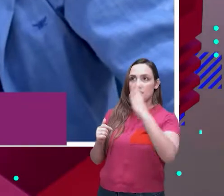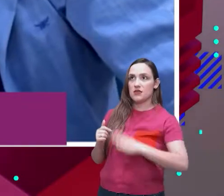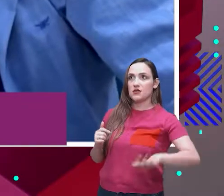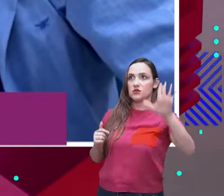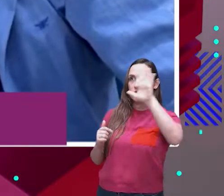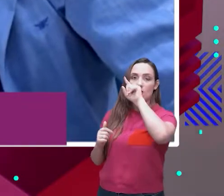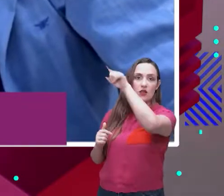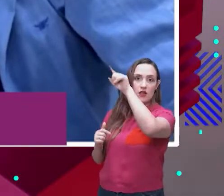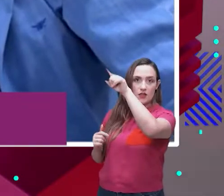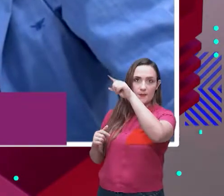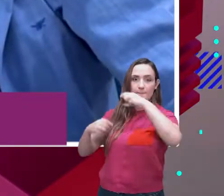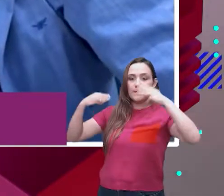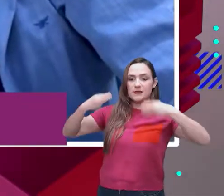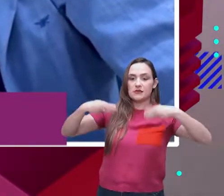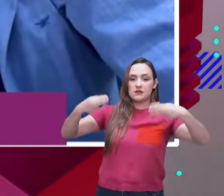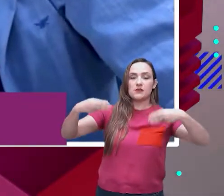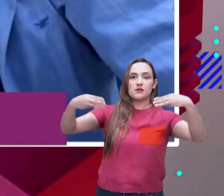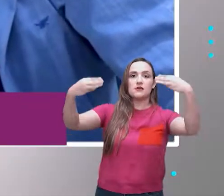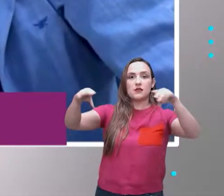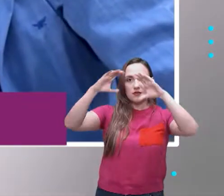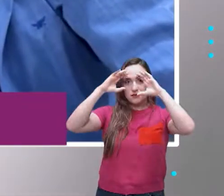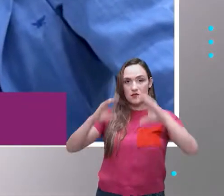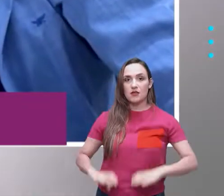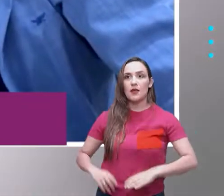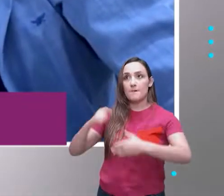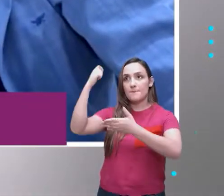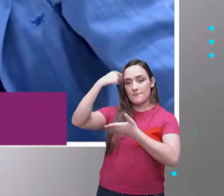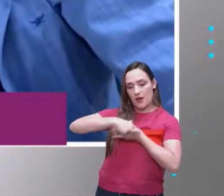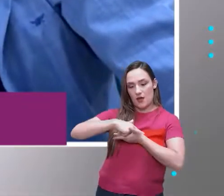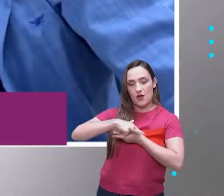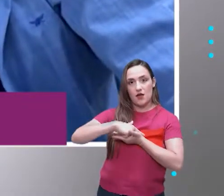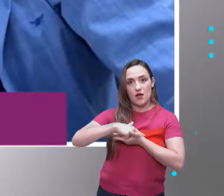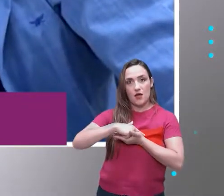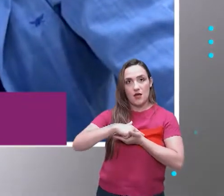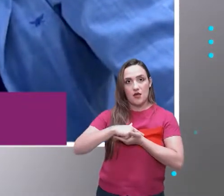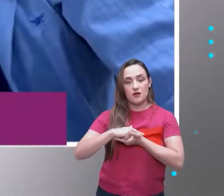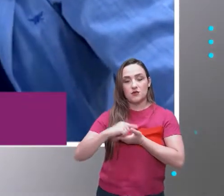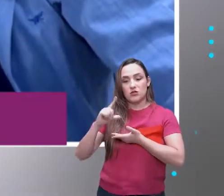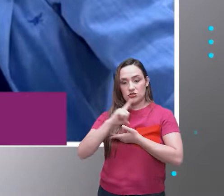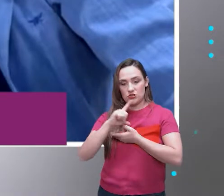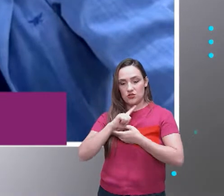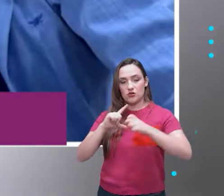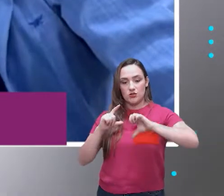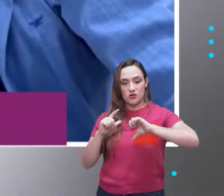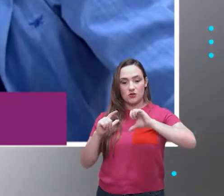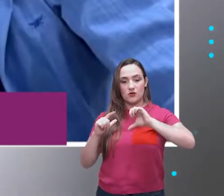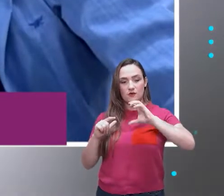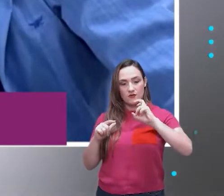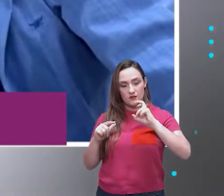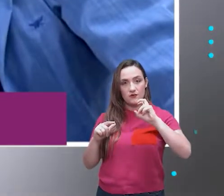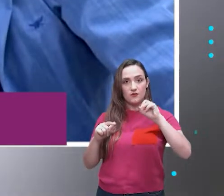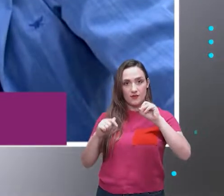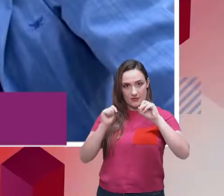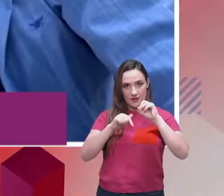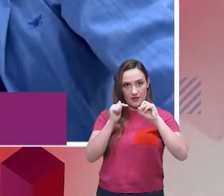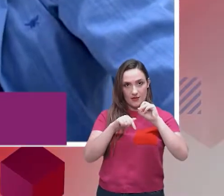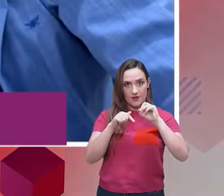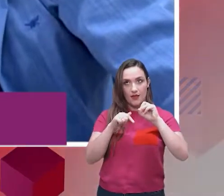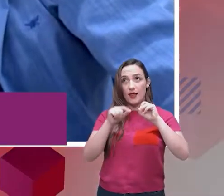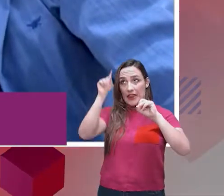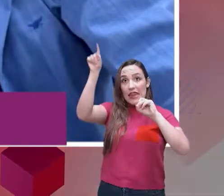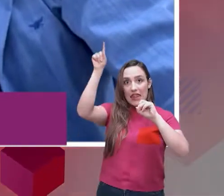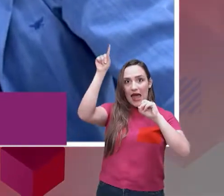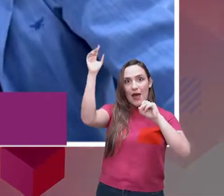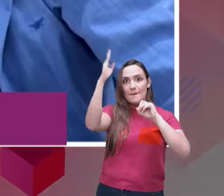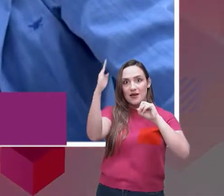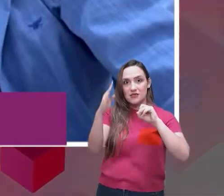agora é o Ministério da Cidadania, ele era proibido de receber a Bolsa do Estado, que era